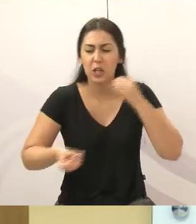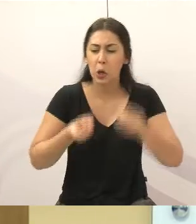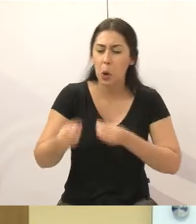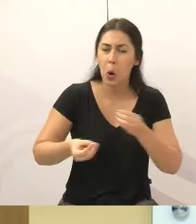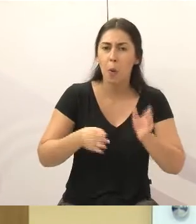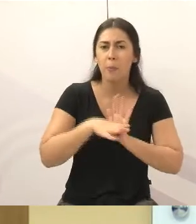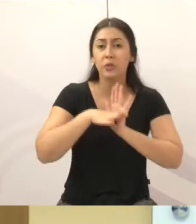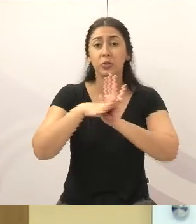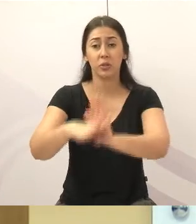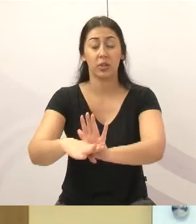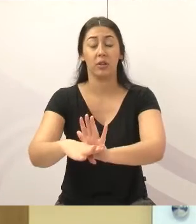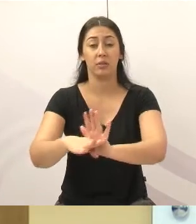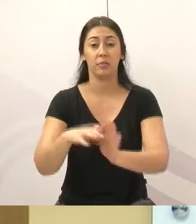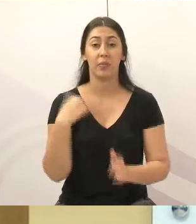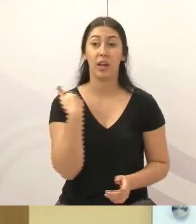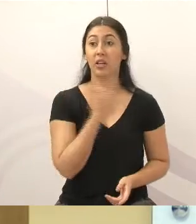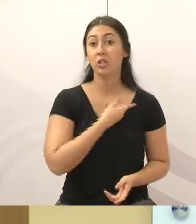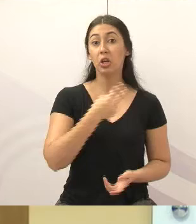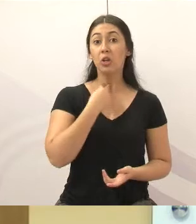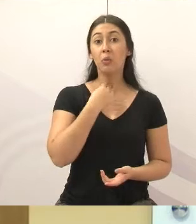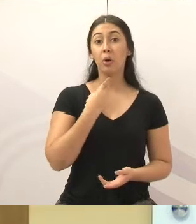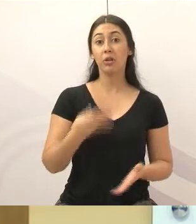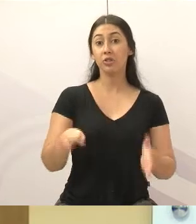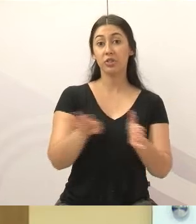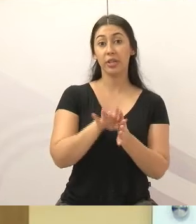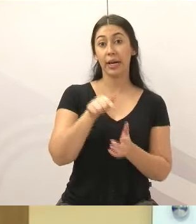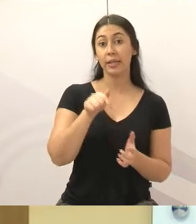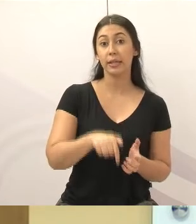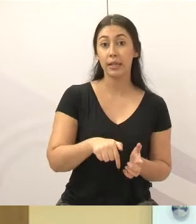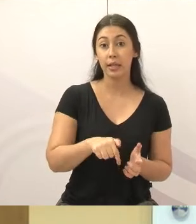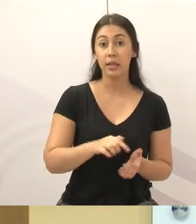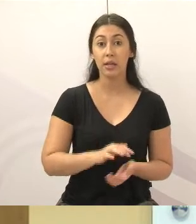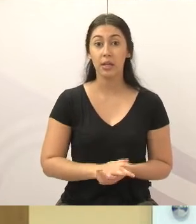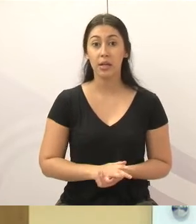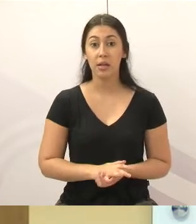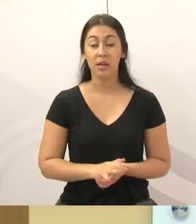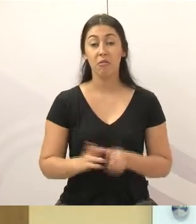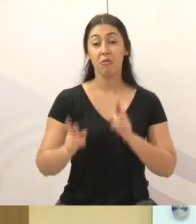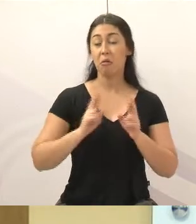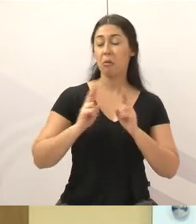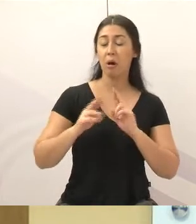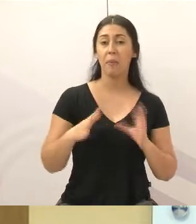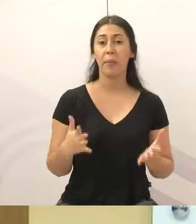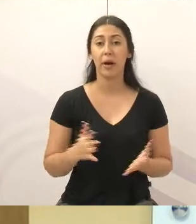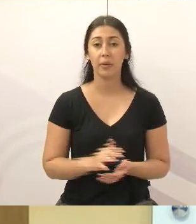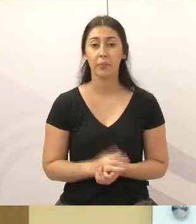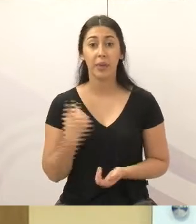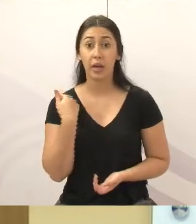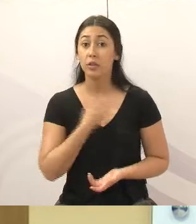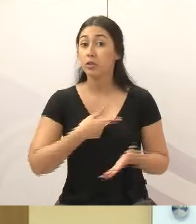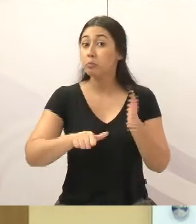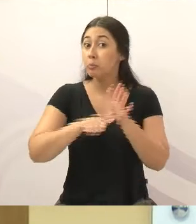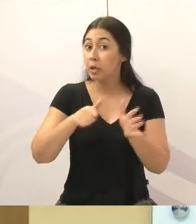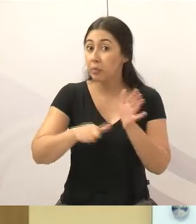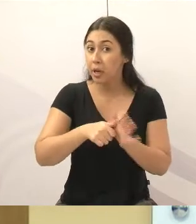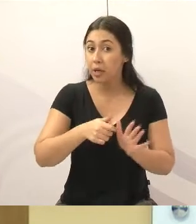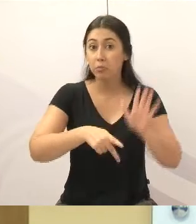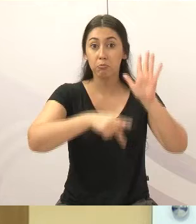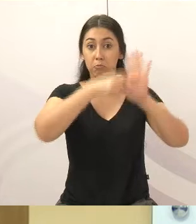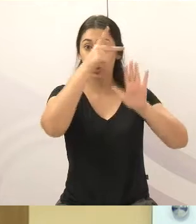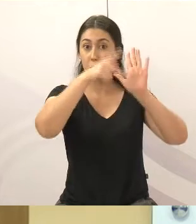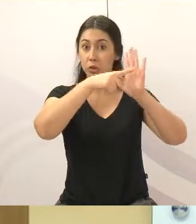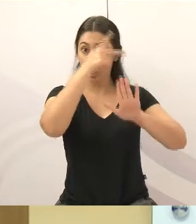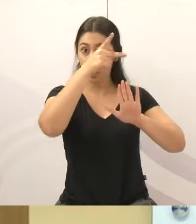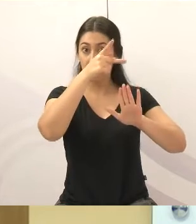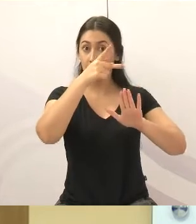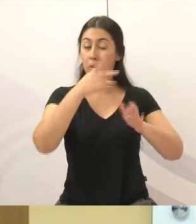ações. Também não podemos chegar nessa casa e julgar algo que nem aconteceu. Nós estamos primeiro aprovando um projeto, depois, em segundo